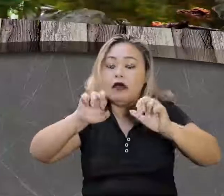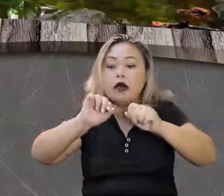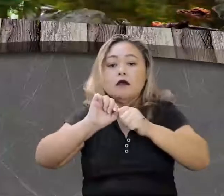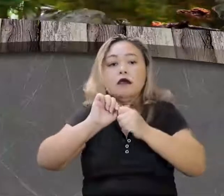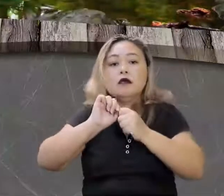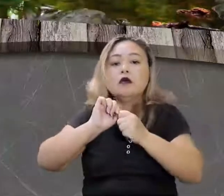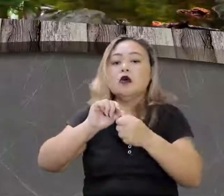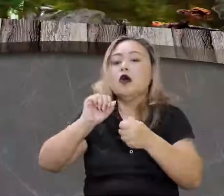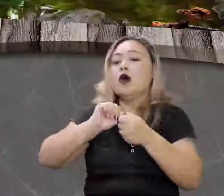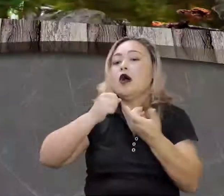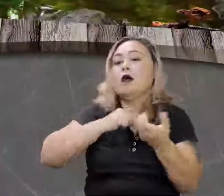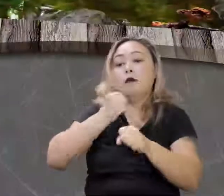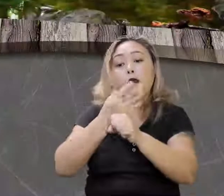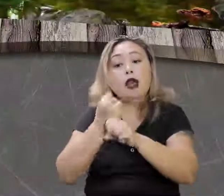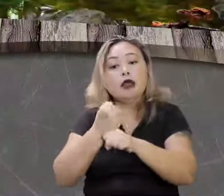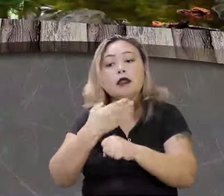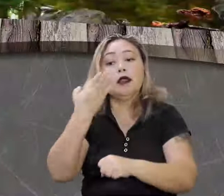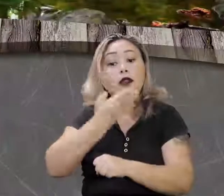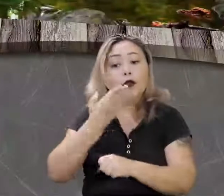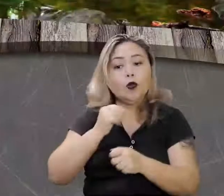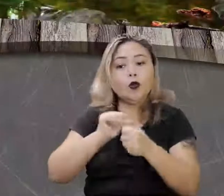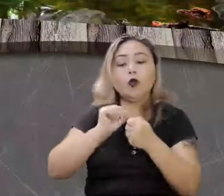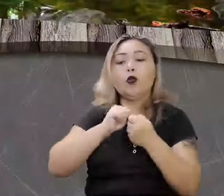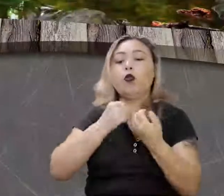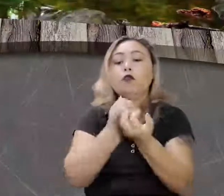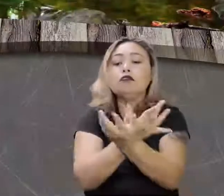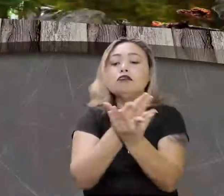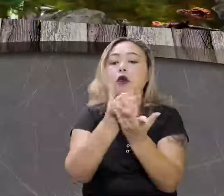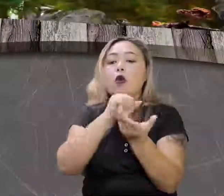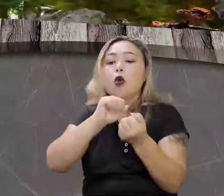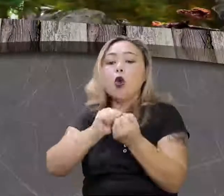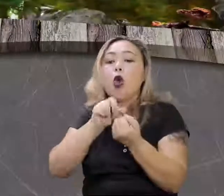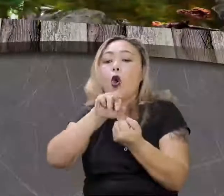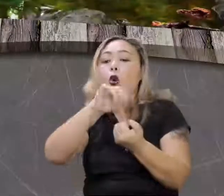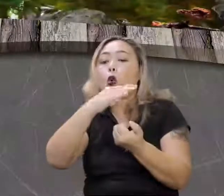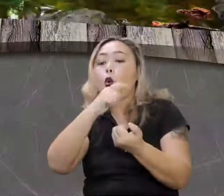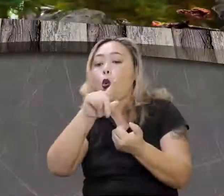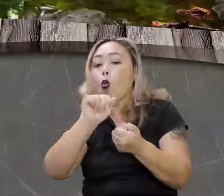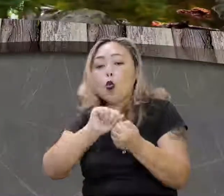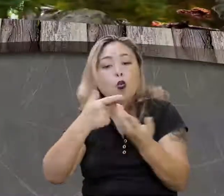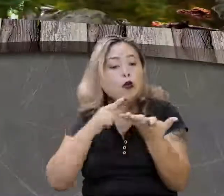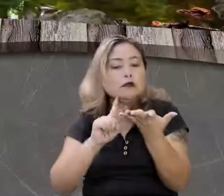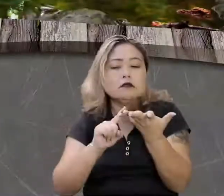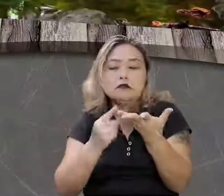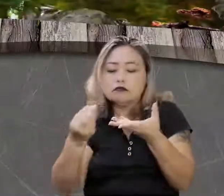Posso ter batata doce, eu posso ter alface, rúcula,